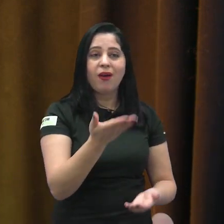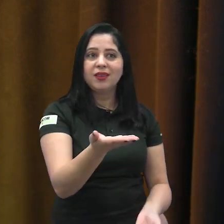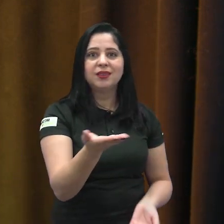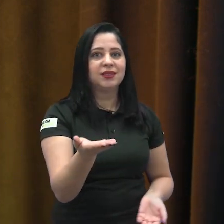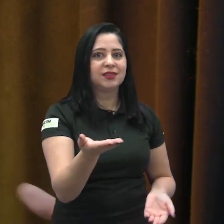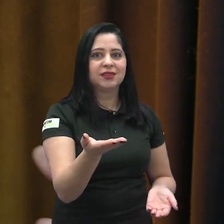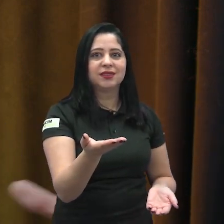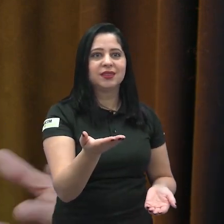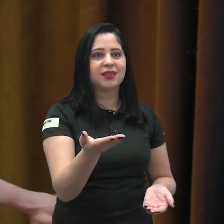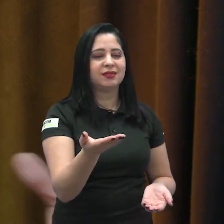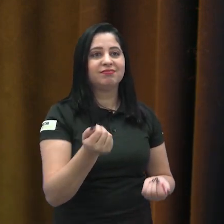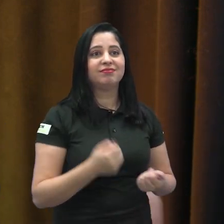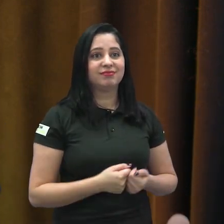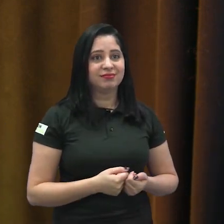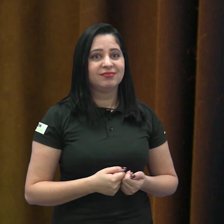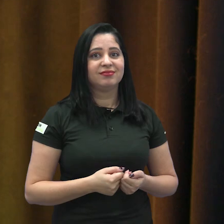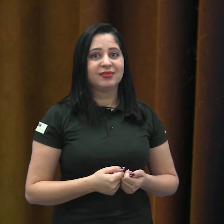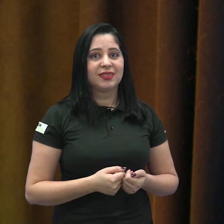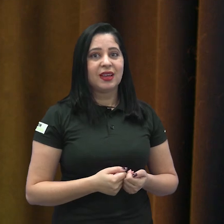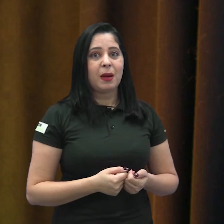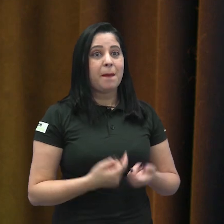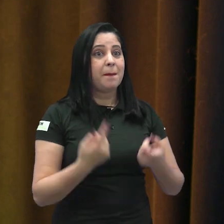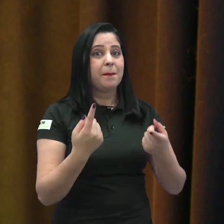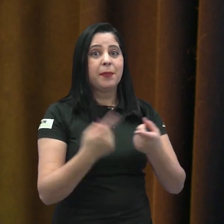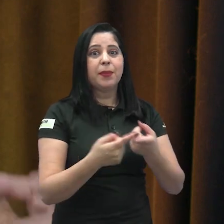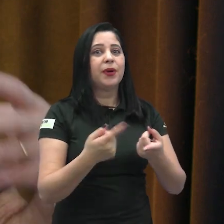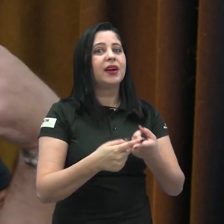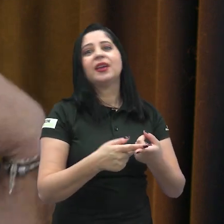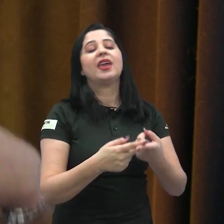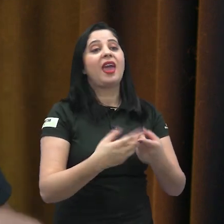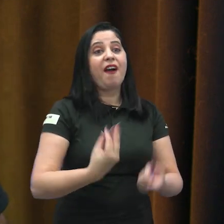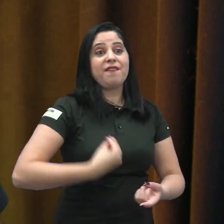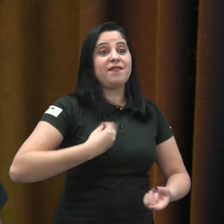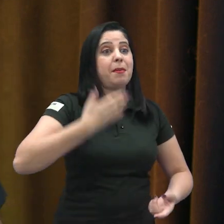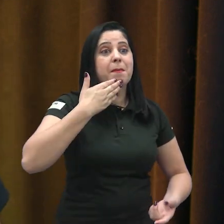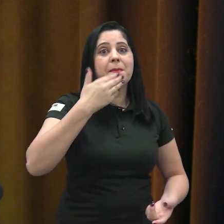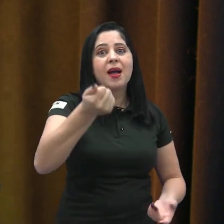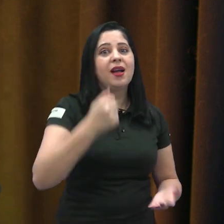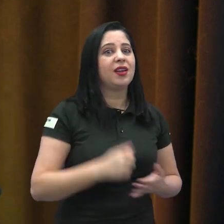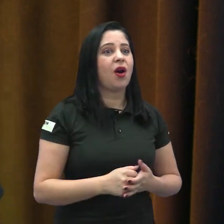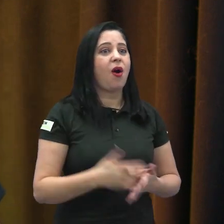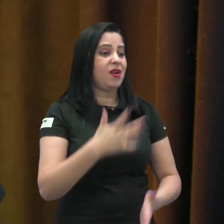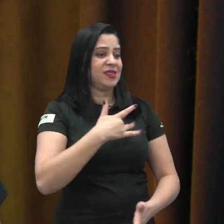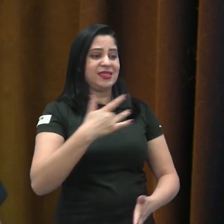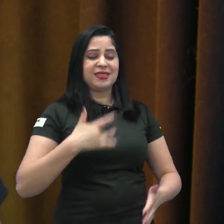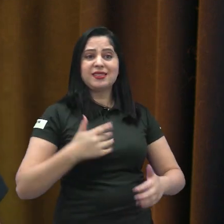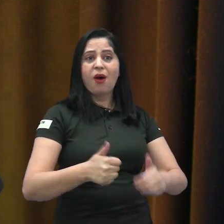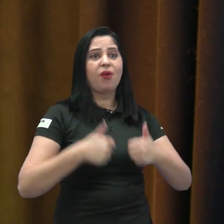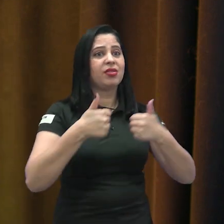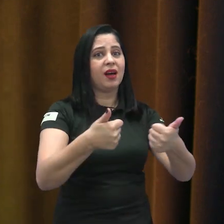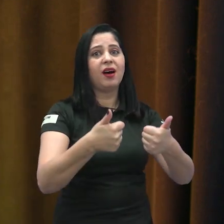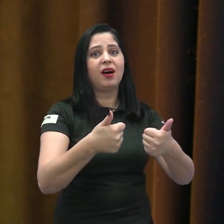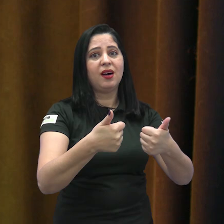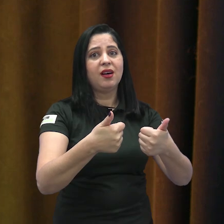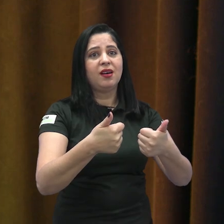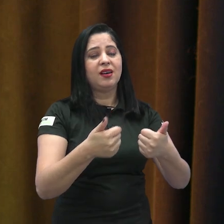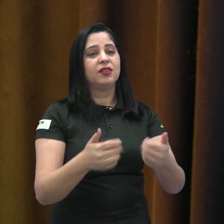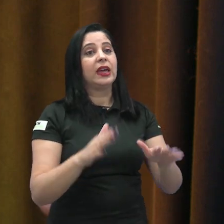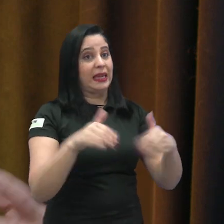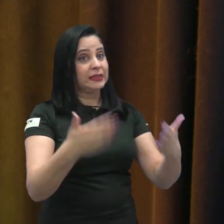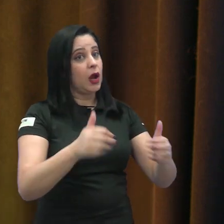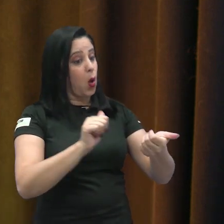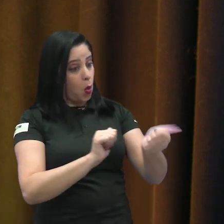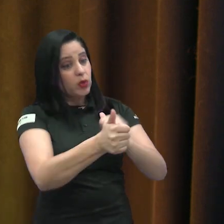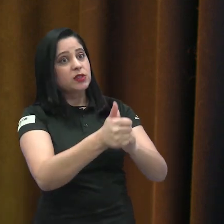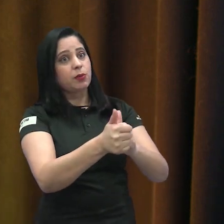acontecer, é isso que faz a diferença na vida das pessoas, a qualidade de vida, coisas saudáveis para a criança.